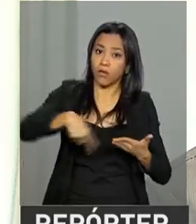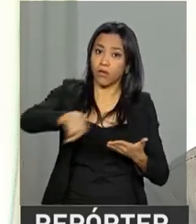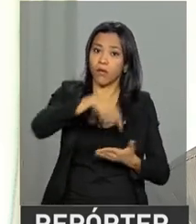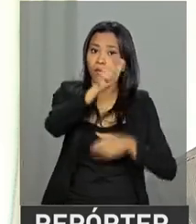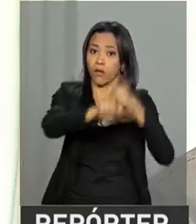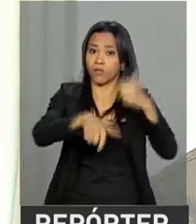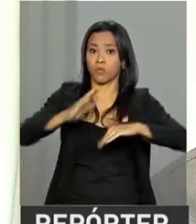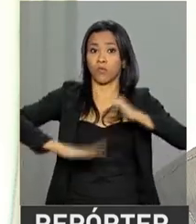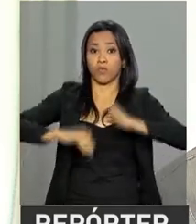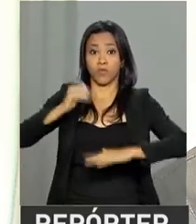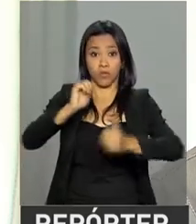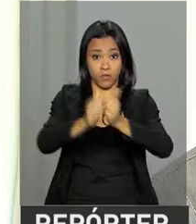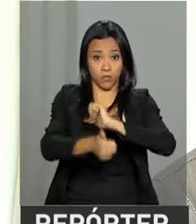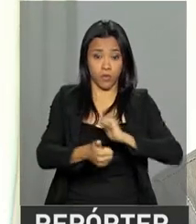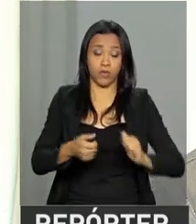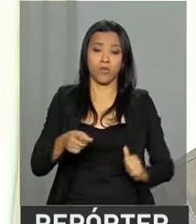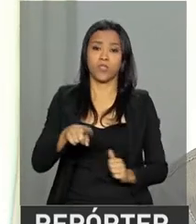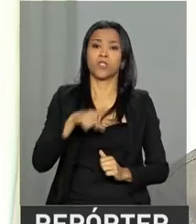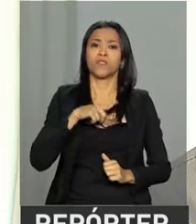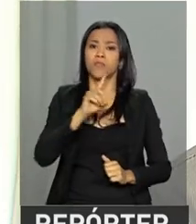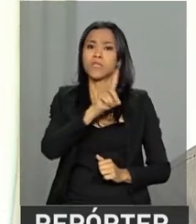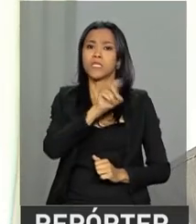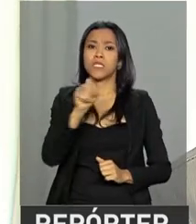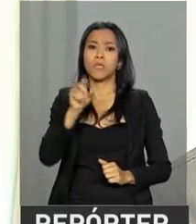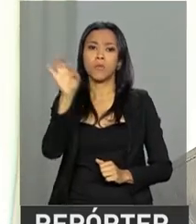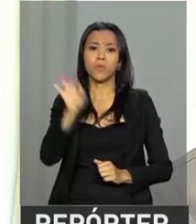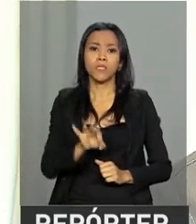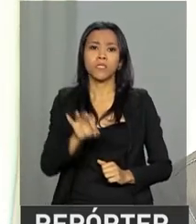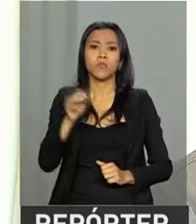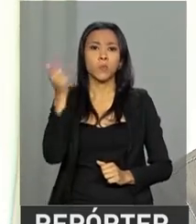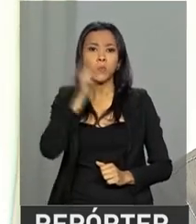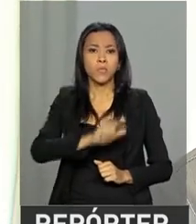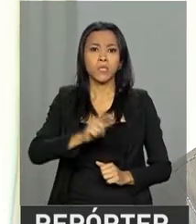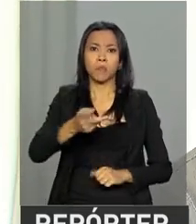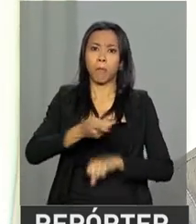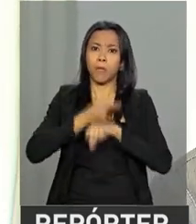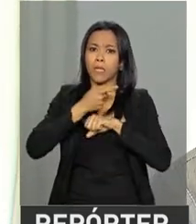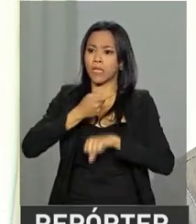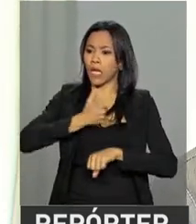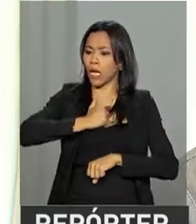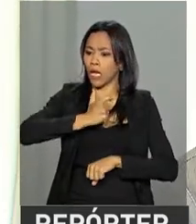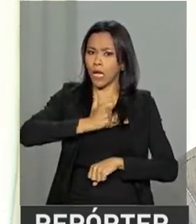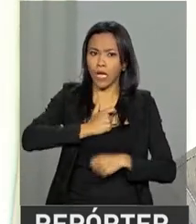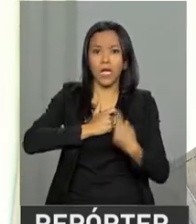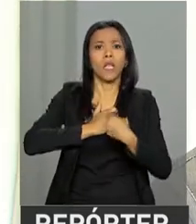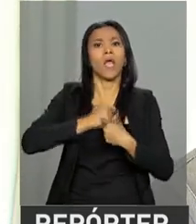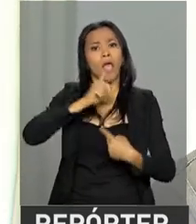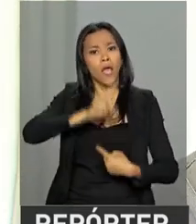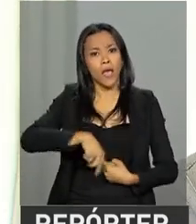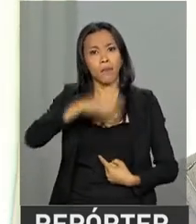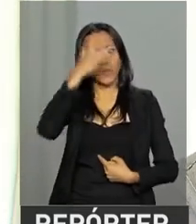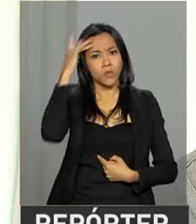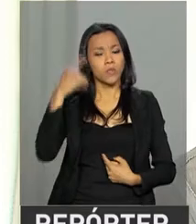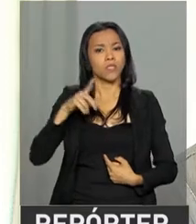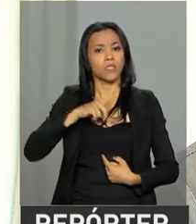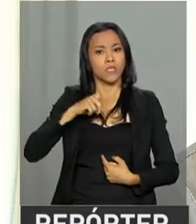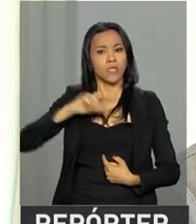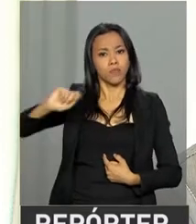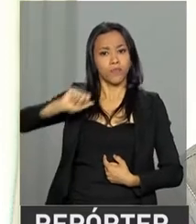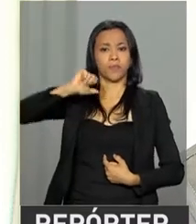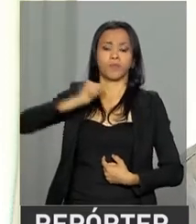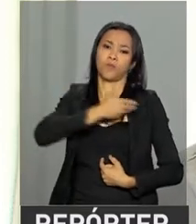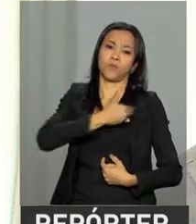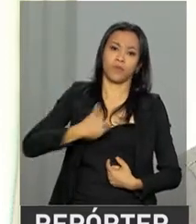quando a gente teve aí 100% da delegação das medalhas paralímpicas foram conquistadas por atletas bolsistas.